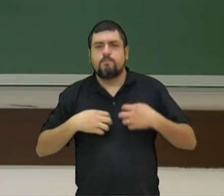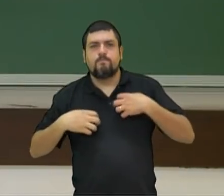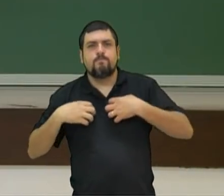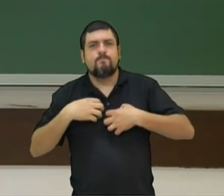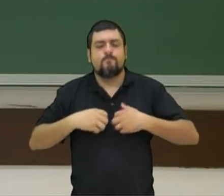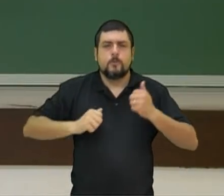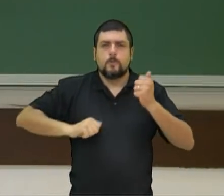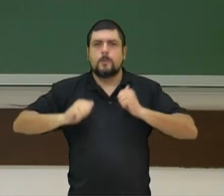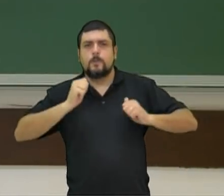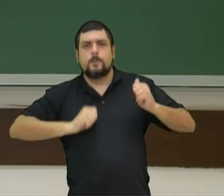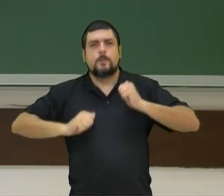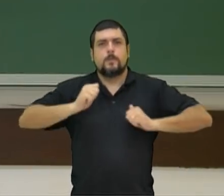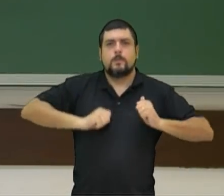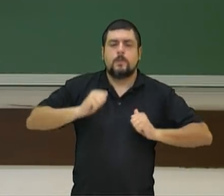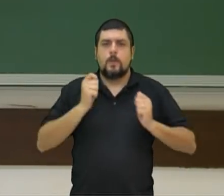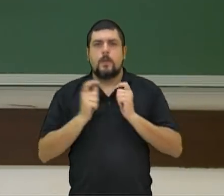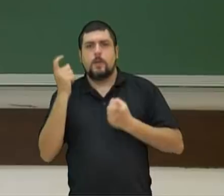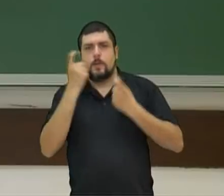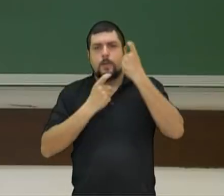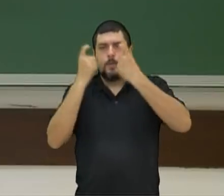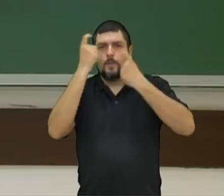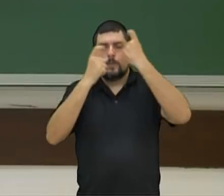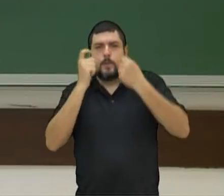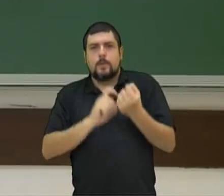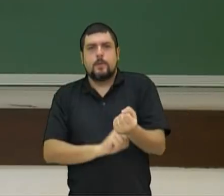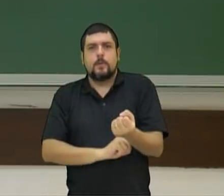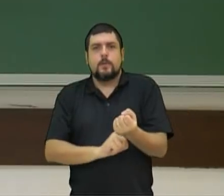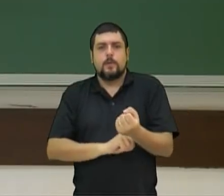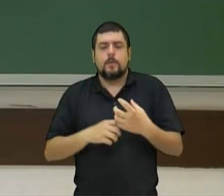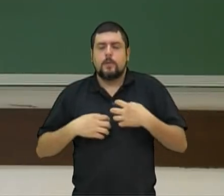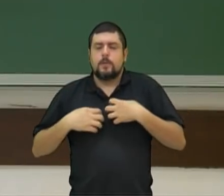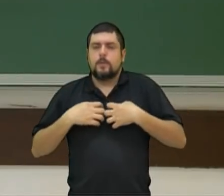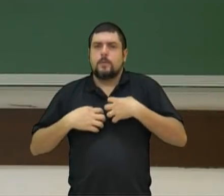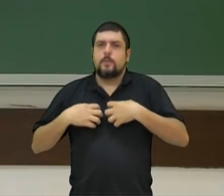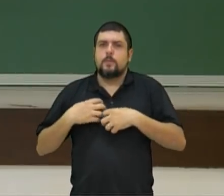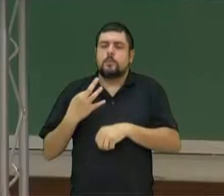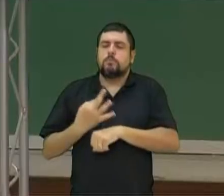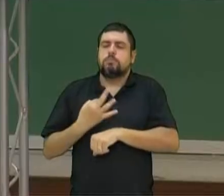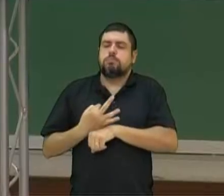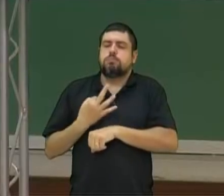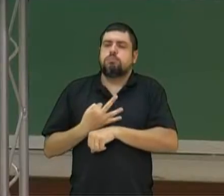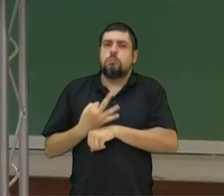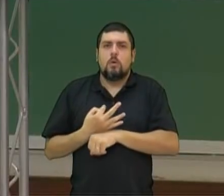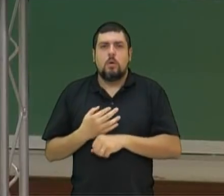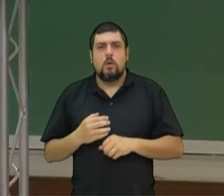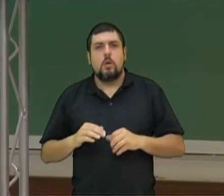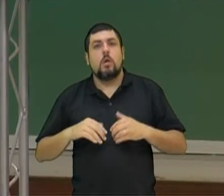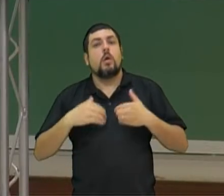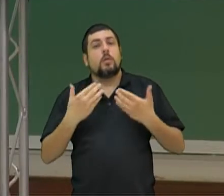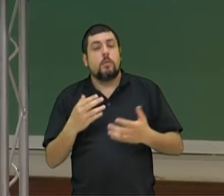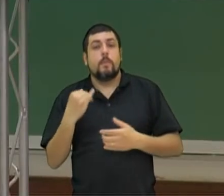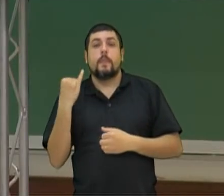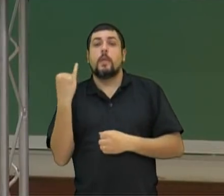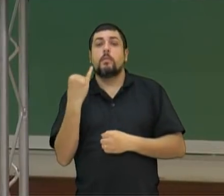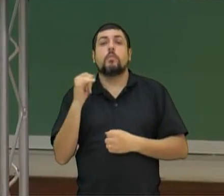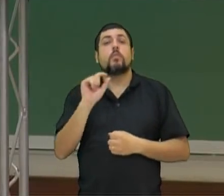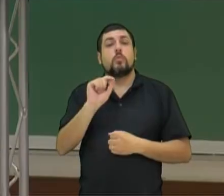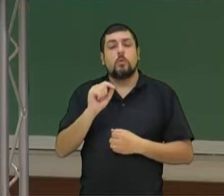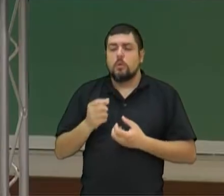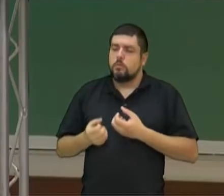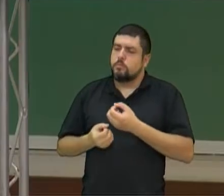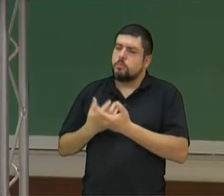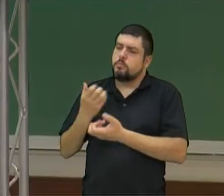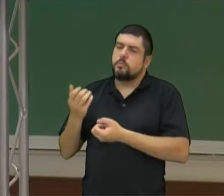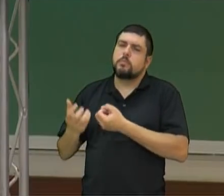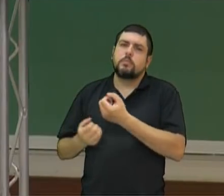ansiosas, preocupadas, nervosas com a situação que está sendo posta. Por isso é importante conversar com alguém, trocar